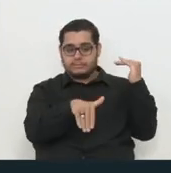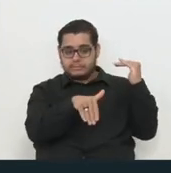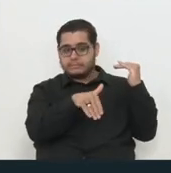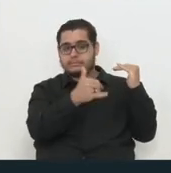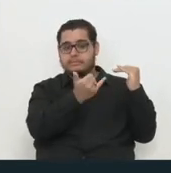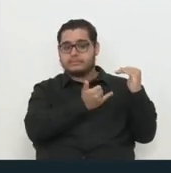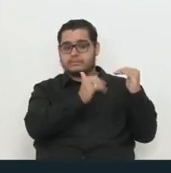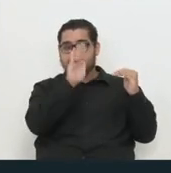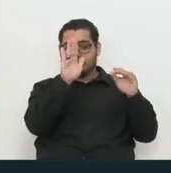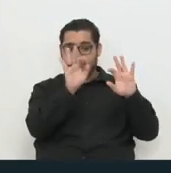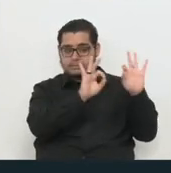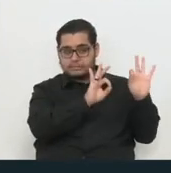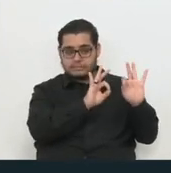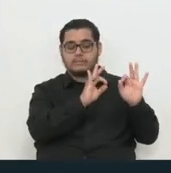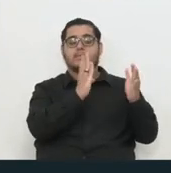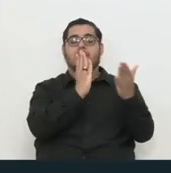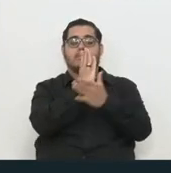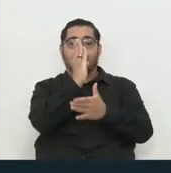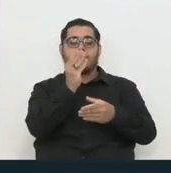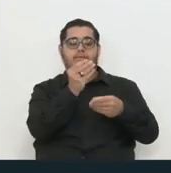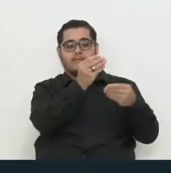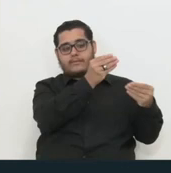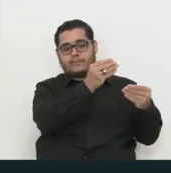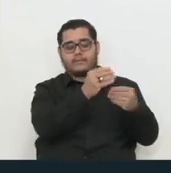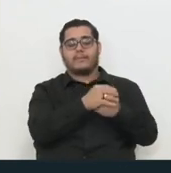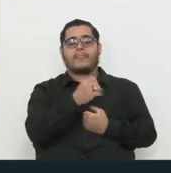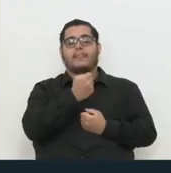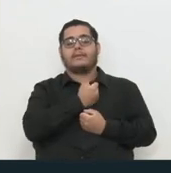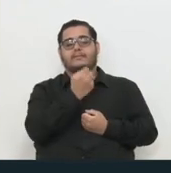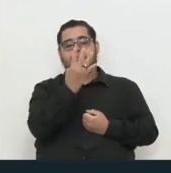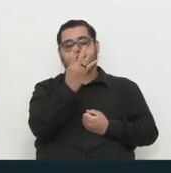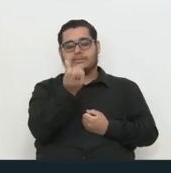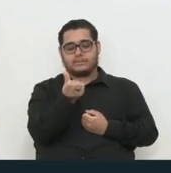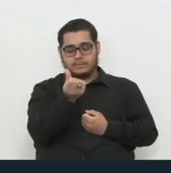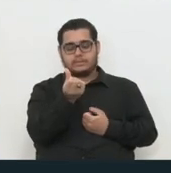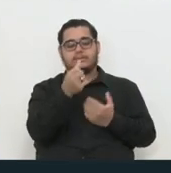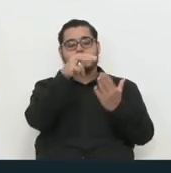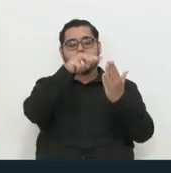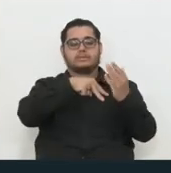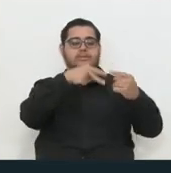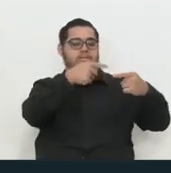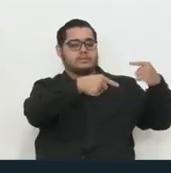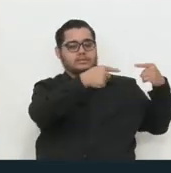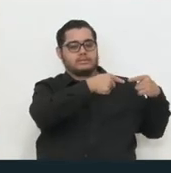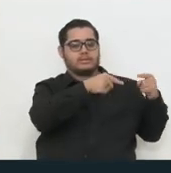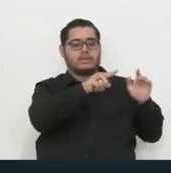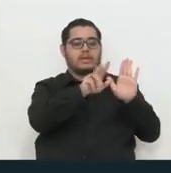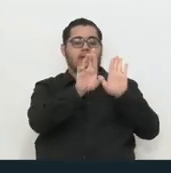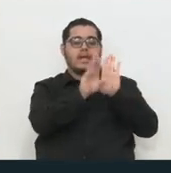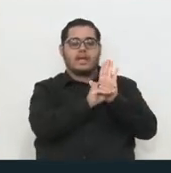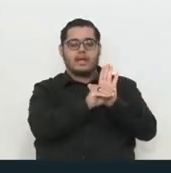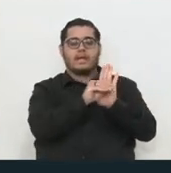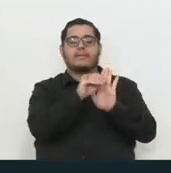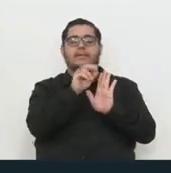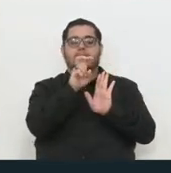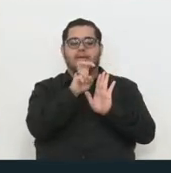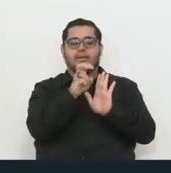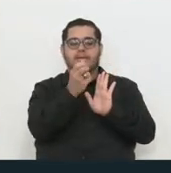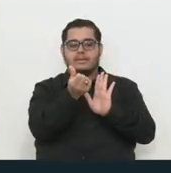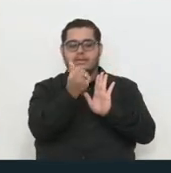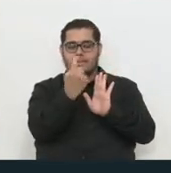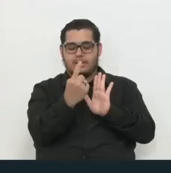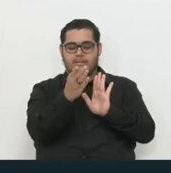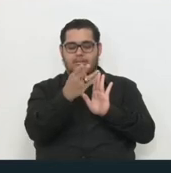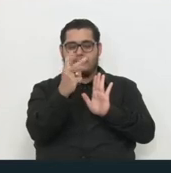encerrado a votação aprovado em caminhos 46 46 leituras 2023 informações